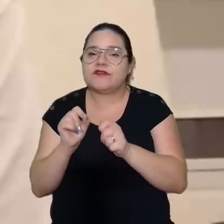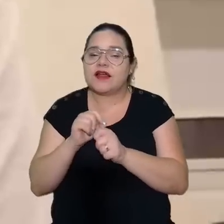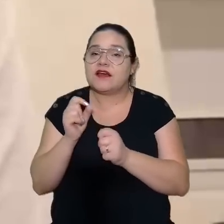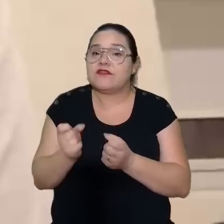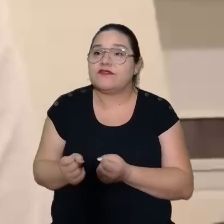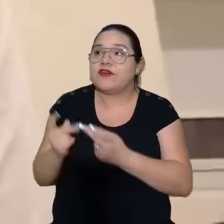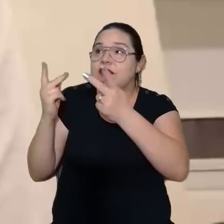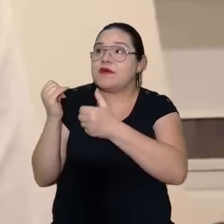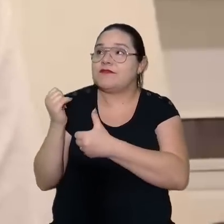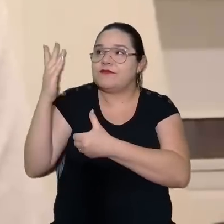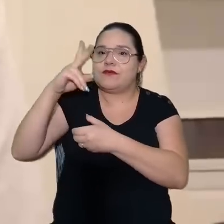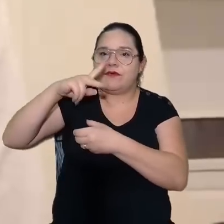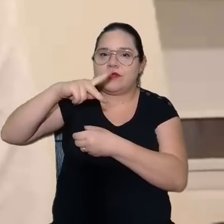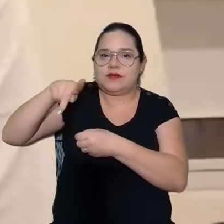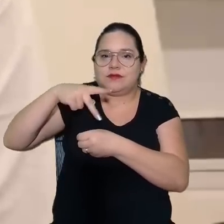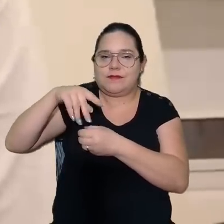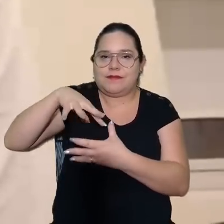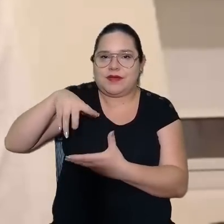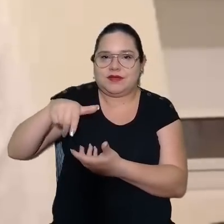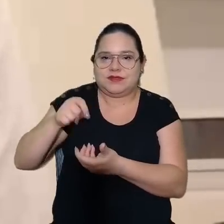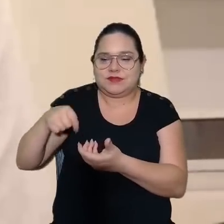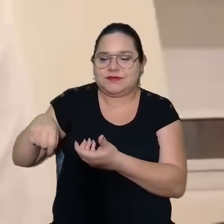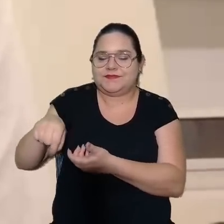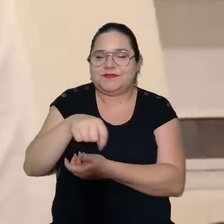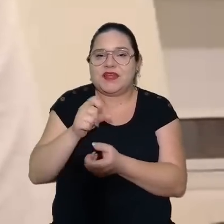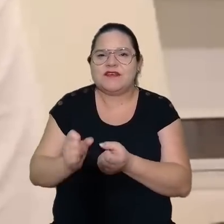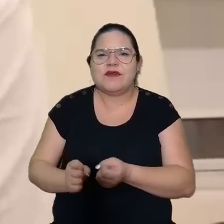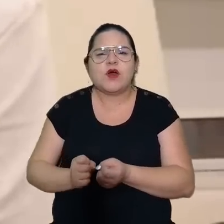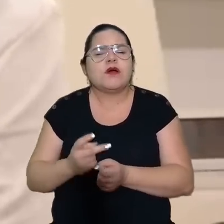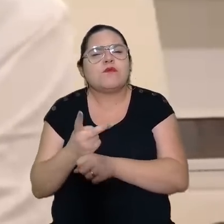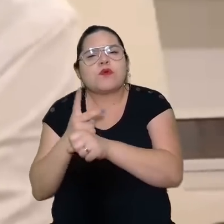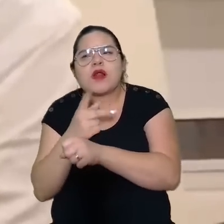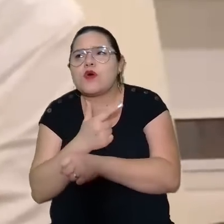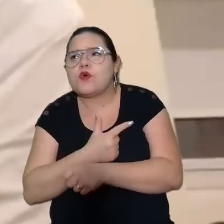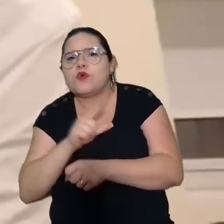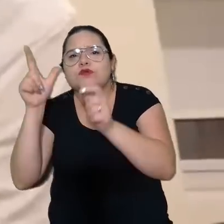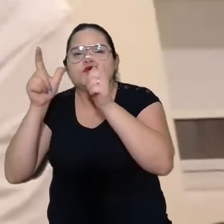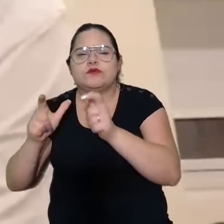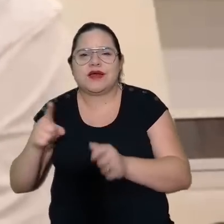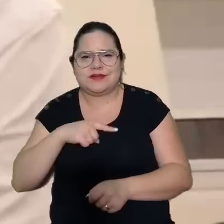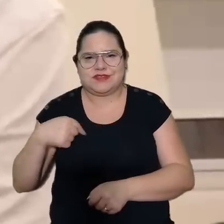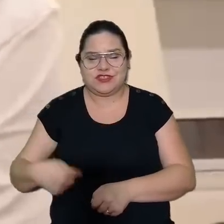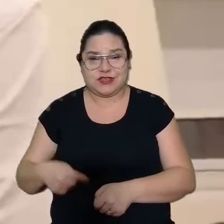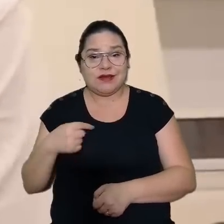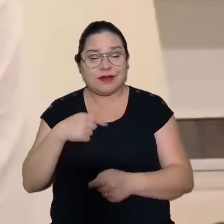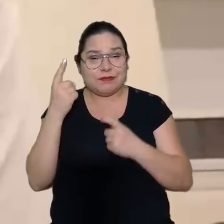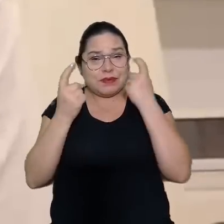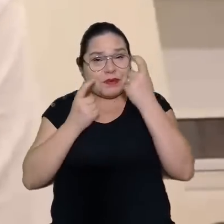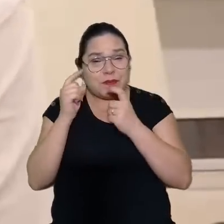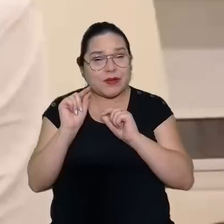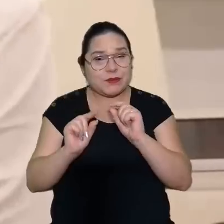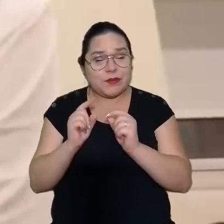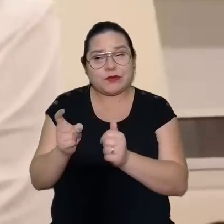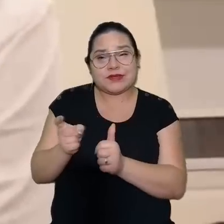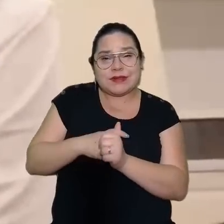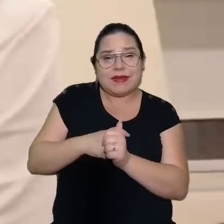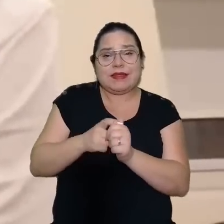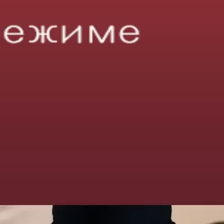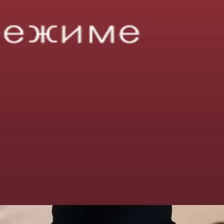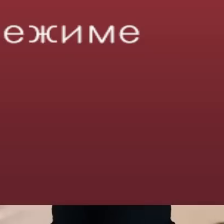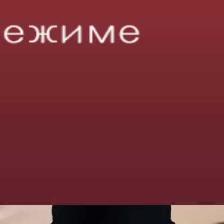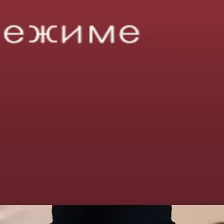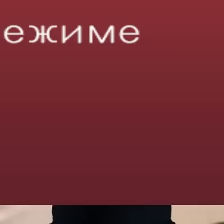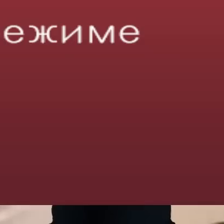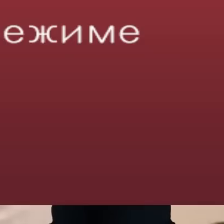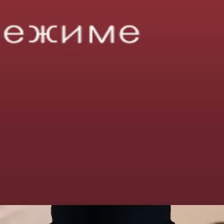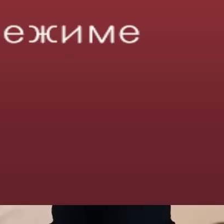gente buscar outros mercados além da China. Eu fico um pouco preocupado com a dependência excessiva que a gente tem hoje da China,